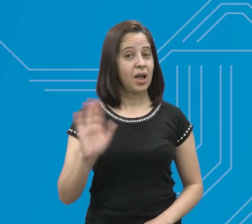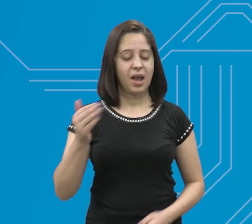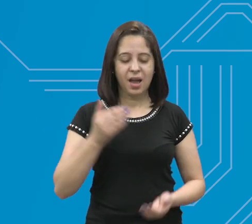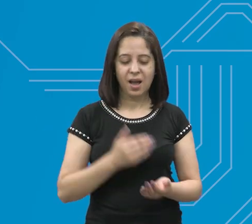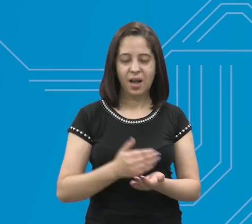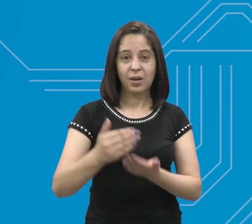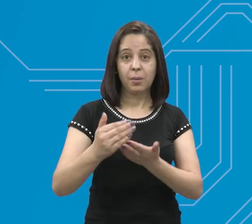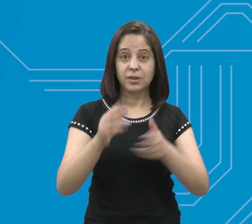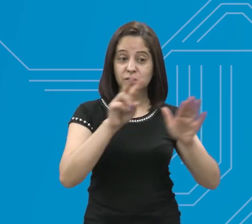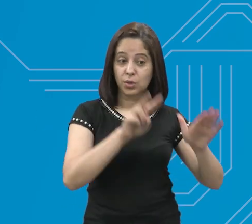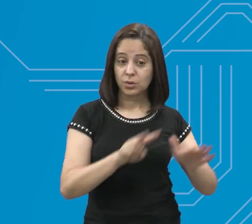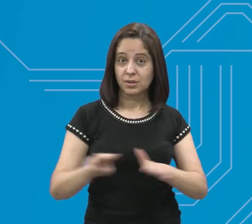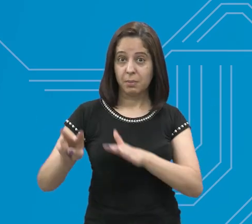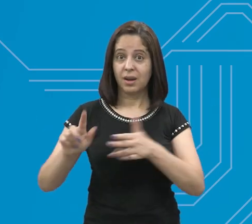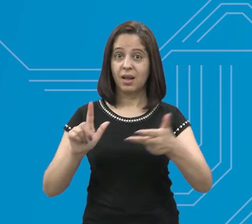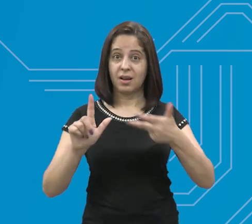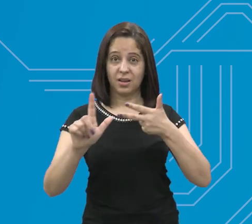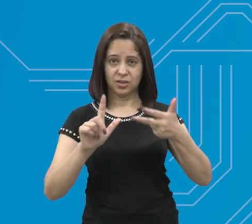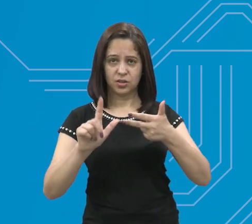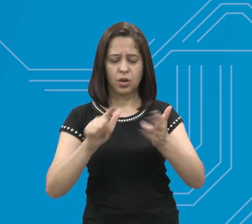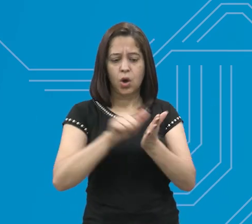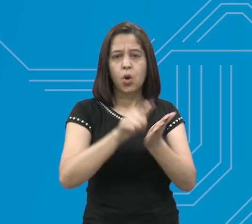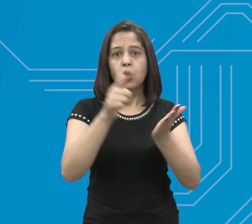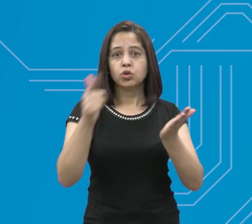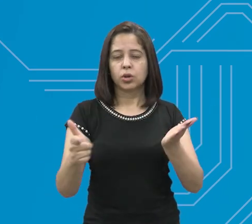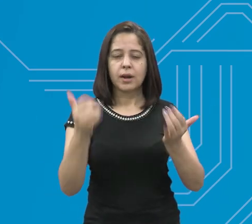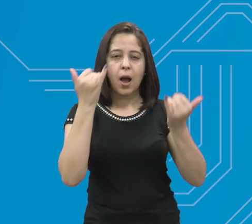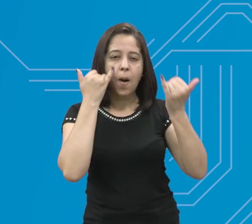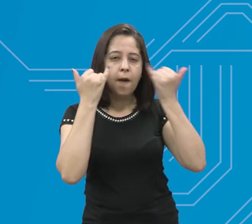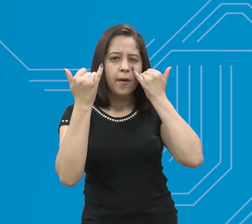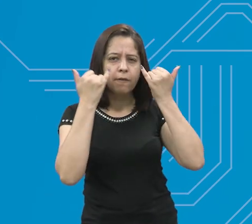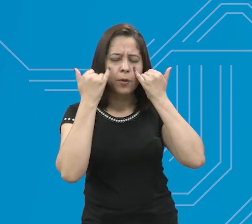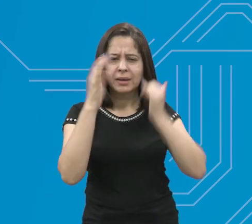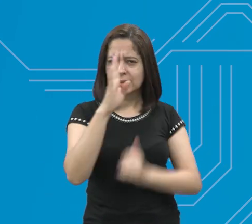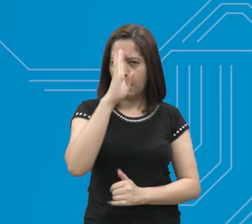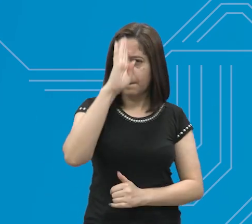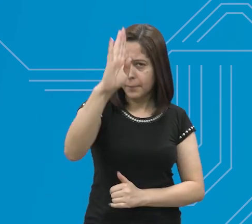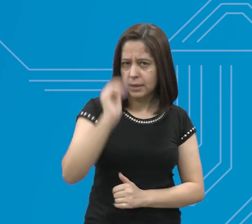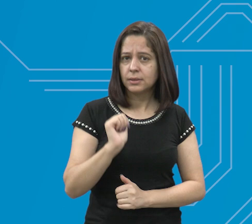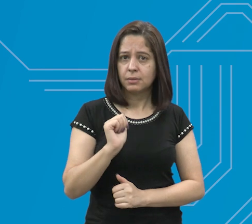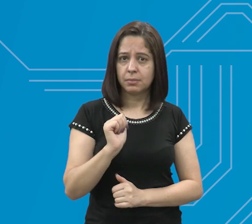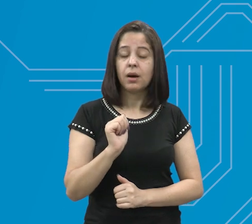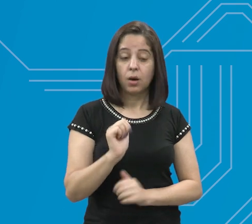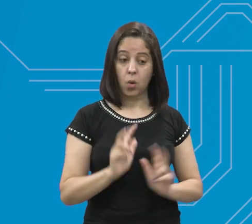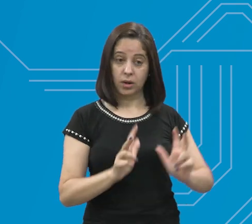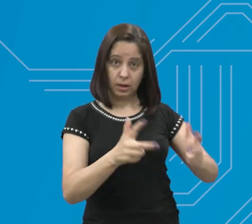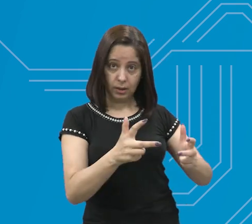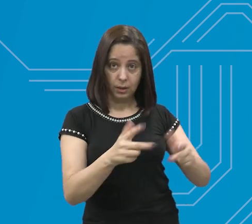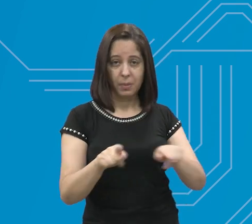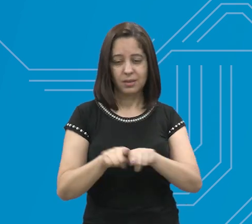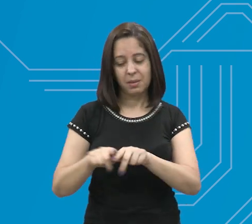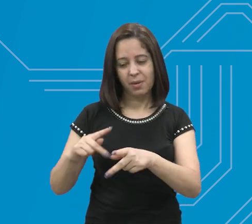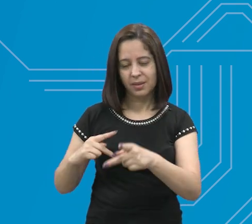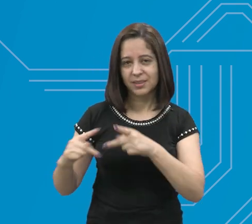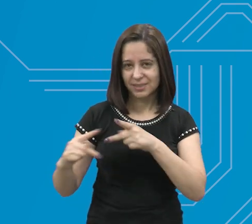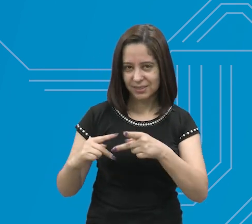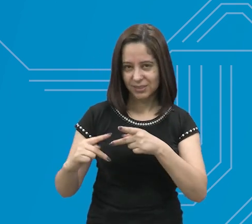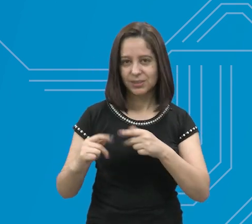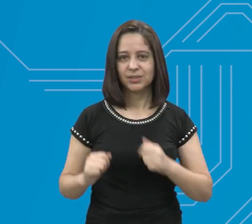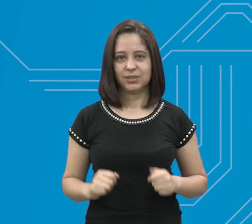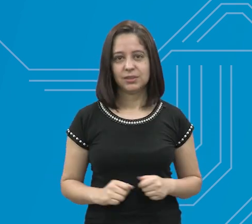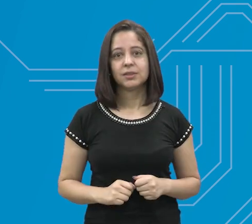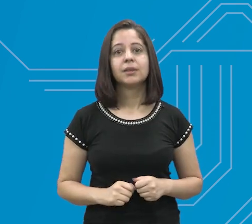Olá, está no ar o Semana Legislativa, nosso jornal com as notícias que marcaram a semana aqui na Câmara e também na